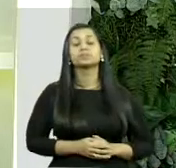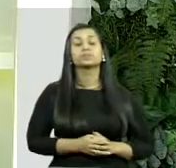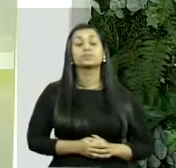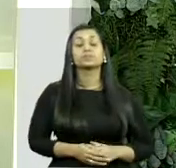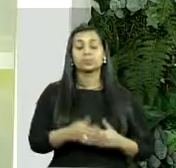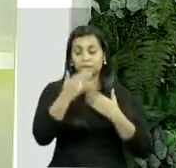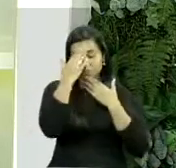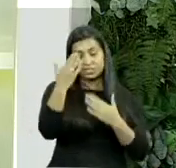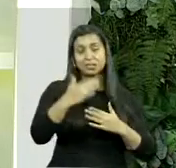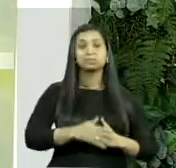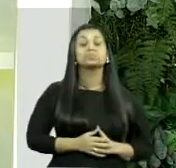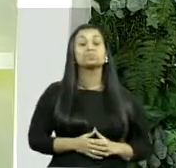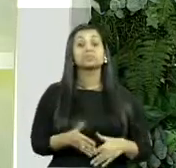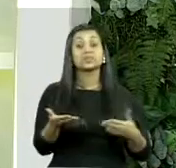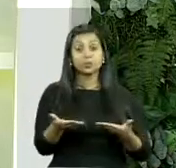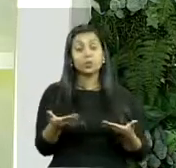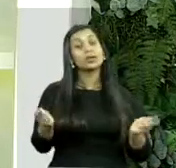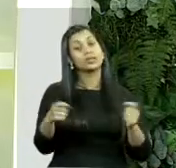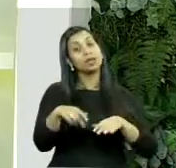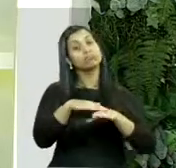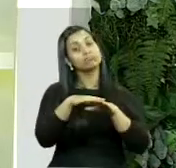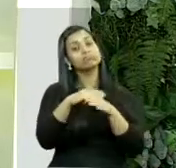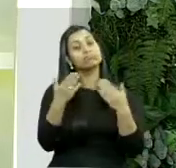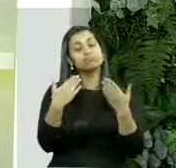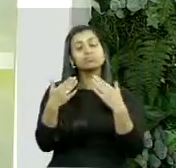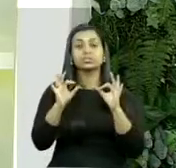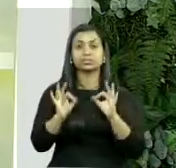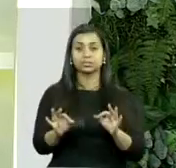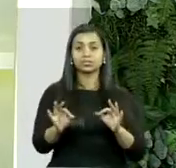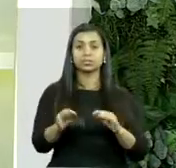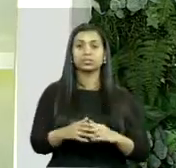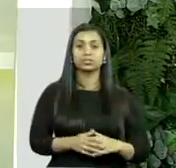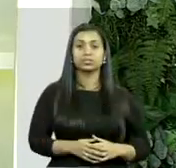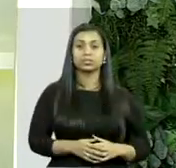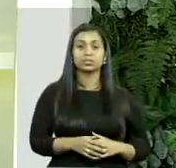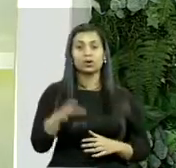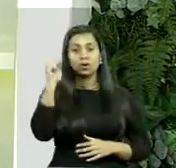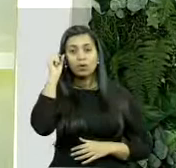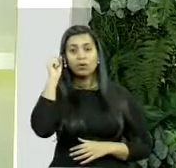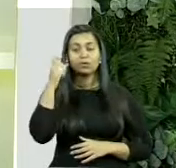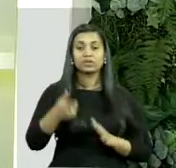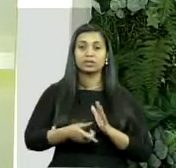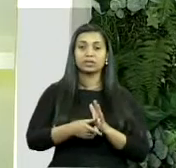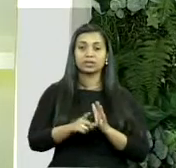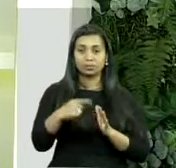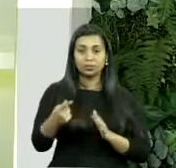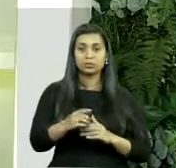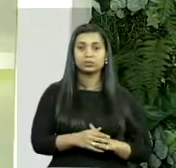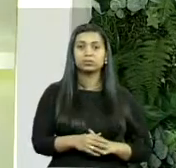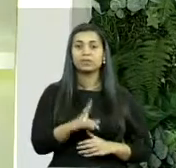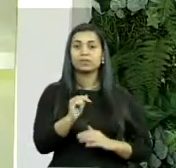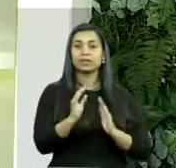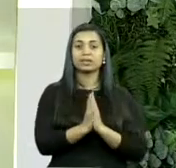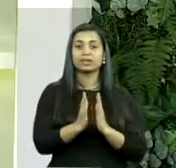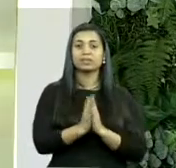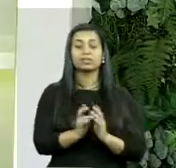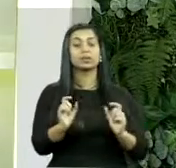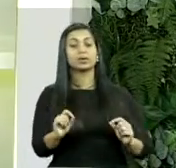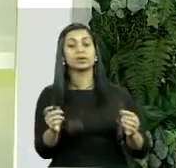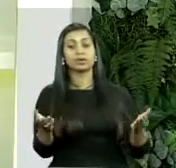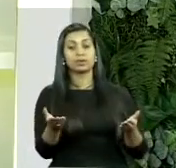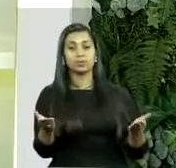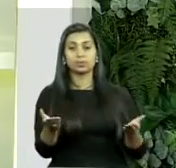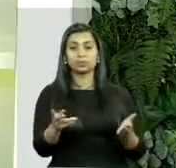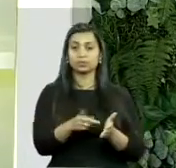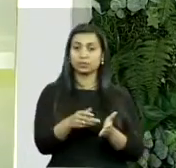baixei. Obrigado. Agora dá para a gente não precisar ficar ouvindo o retorno. Meu anjo, para quem que você oferece para